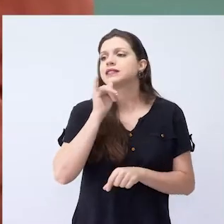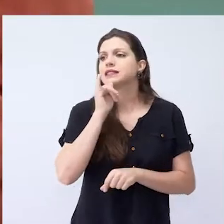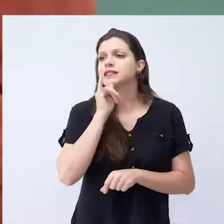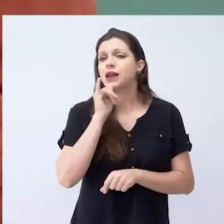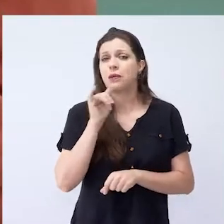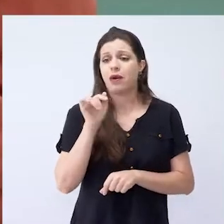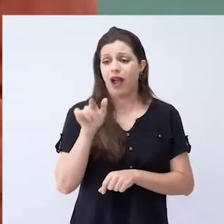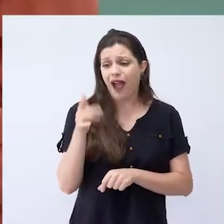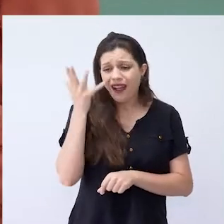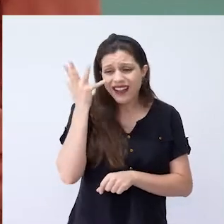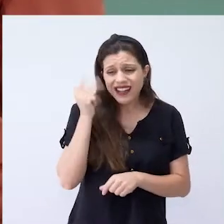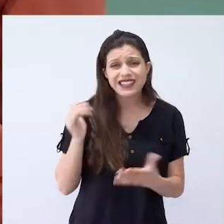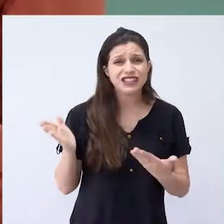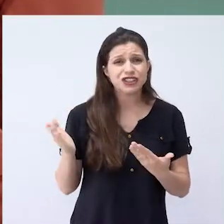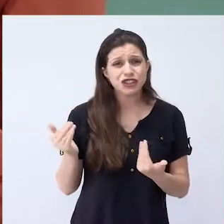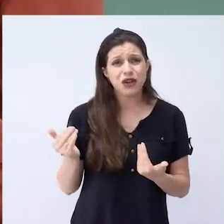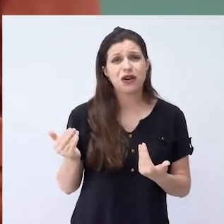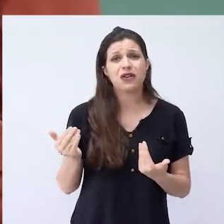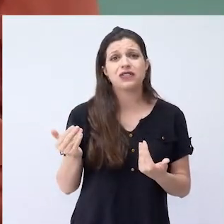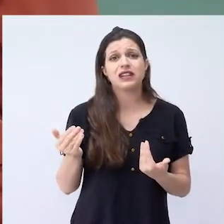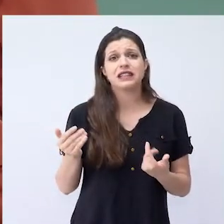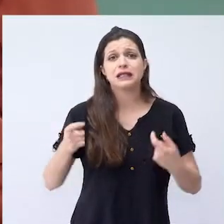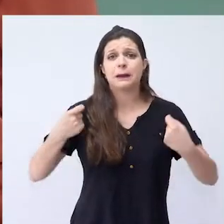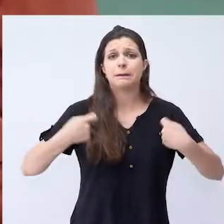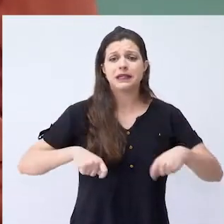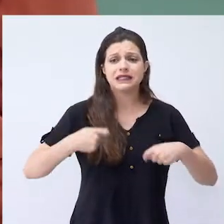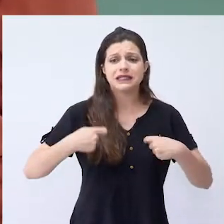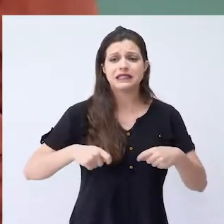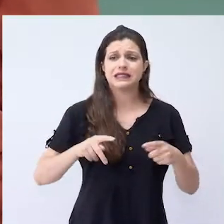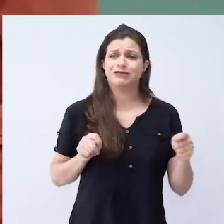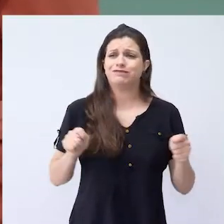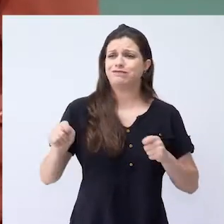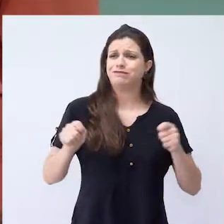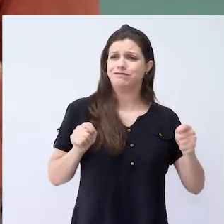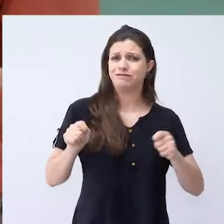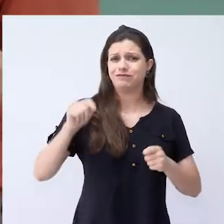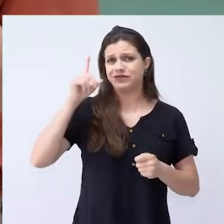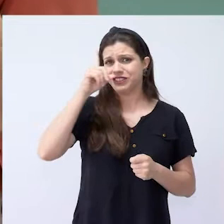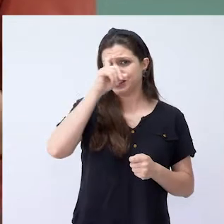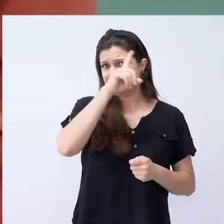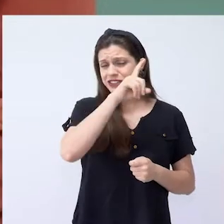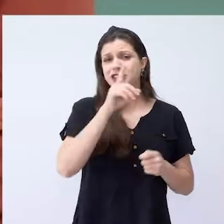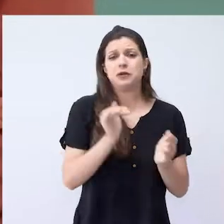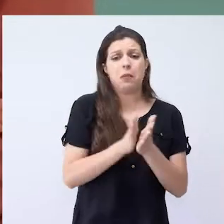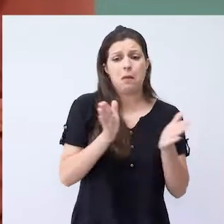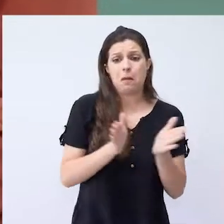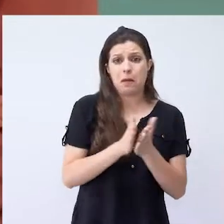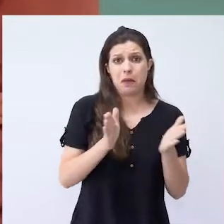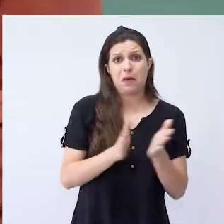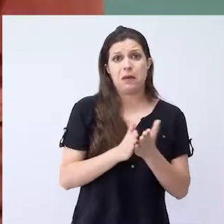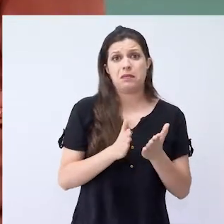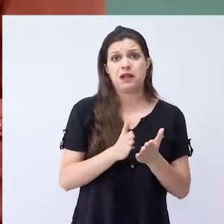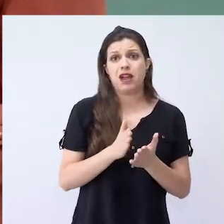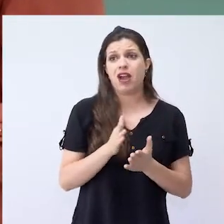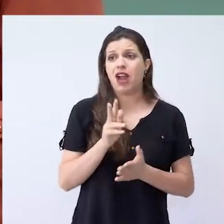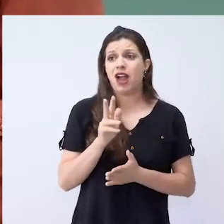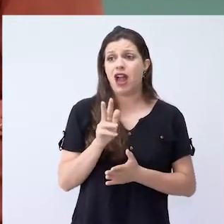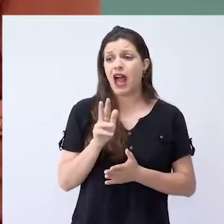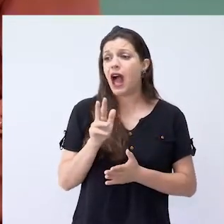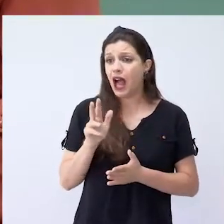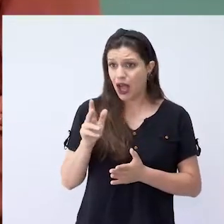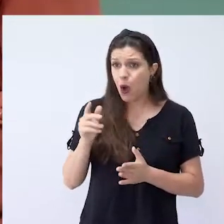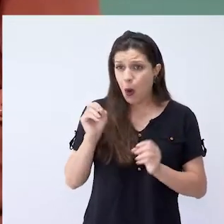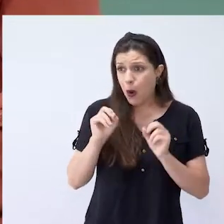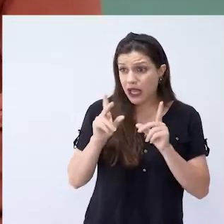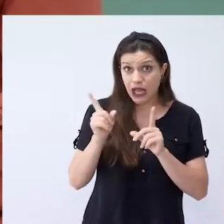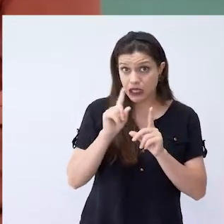provavelmente não vai fazer isso. Mas aquela criança ou adolescente, como ele está ali envolto a uma situação econômico-social precária muitas